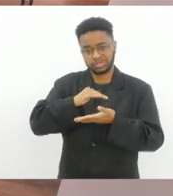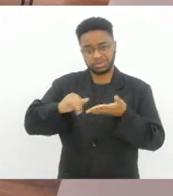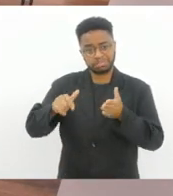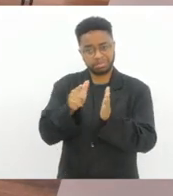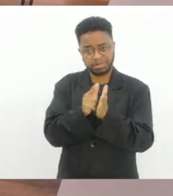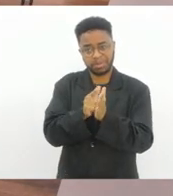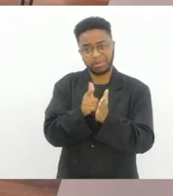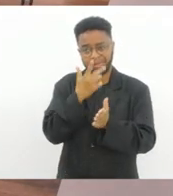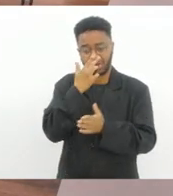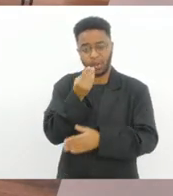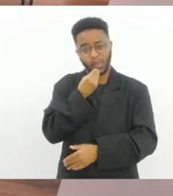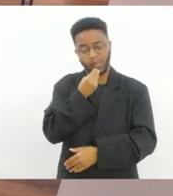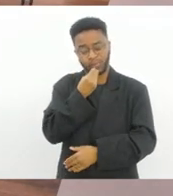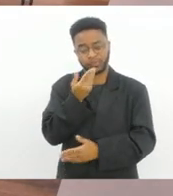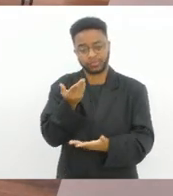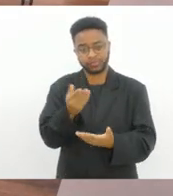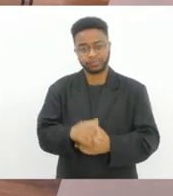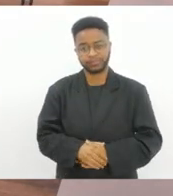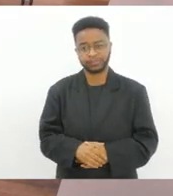meio óbvio.